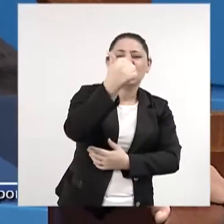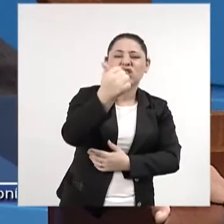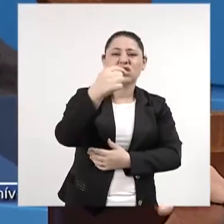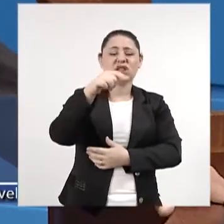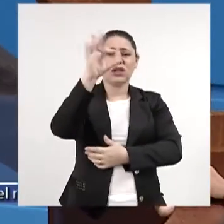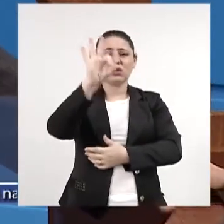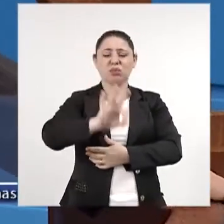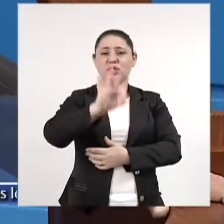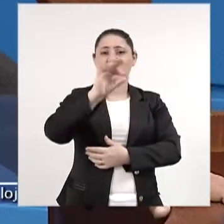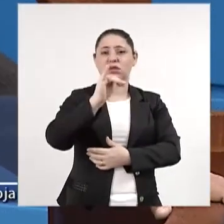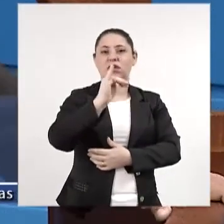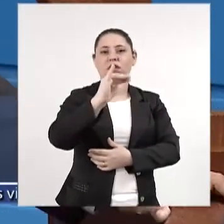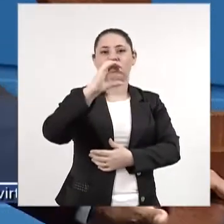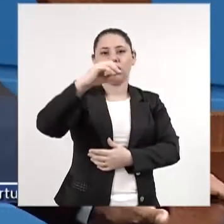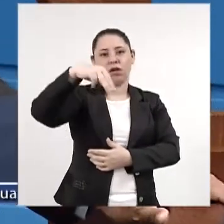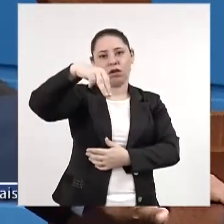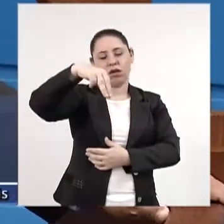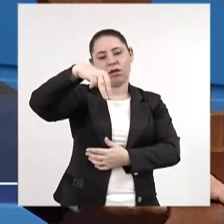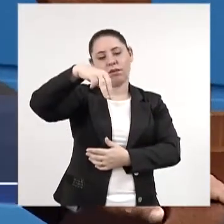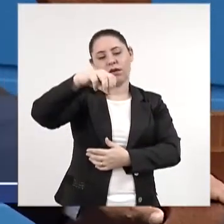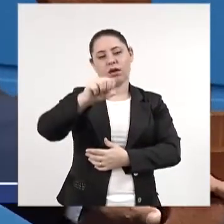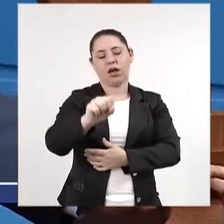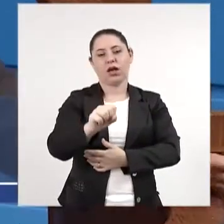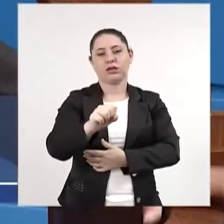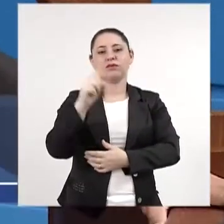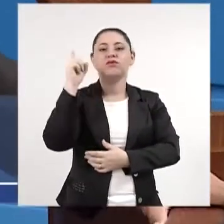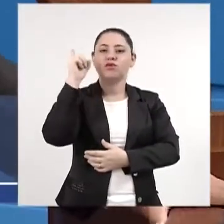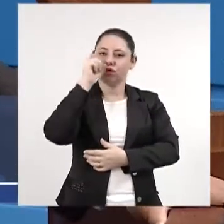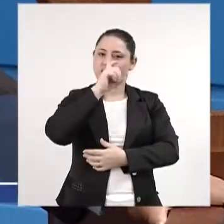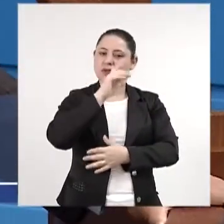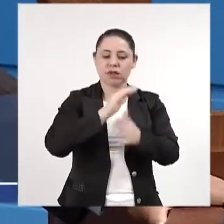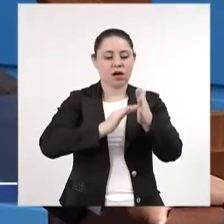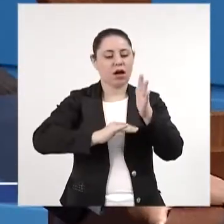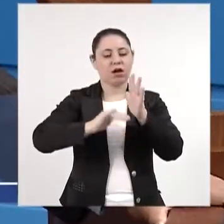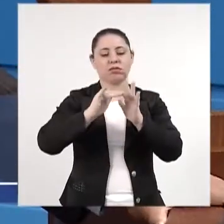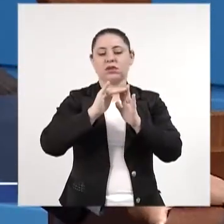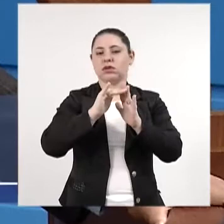ICMS, fica muito difícil você aumentar qualquer coisa